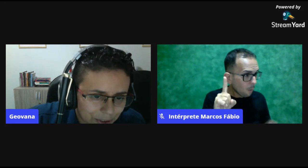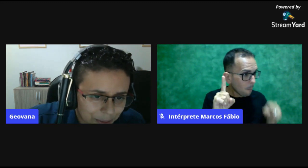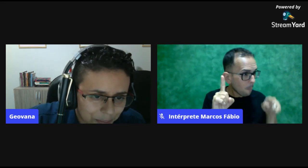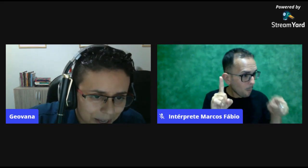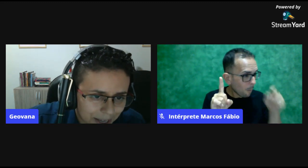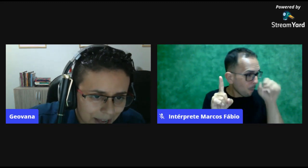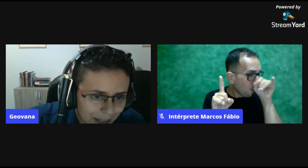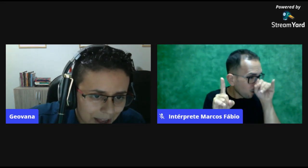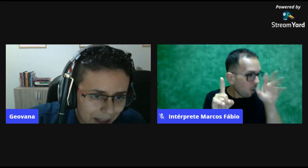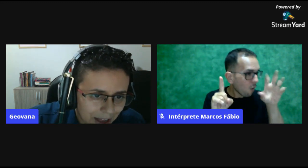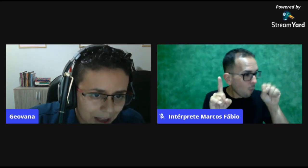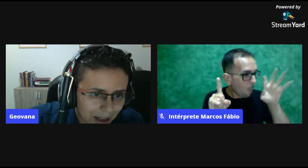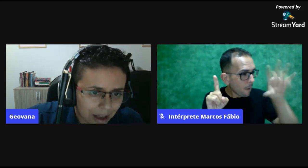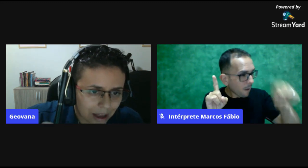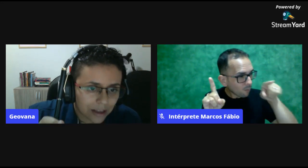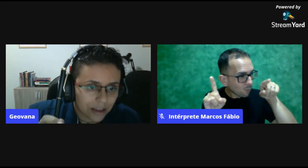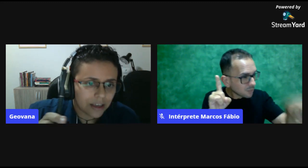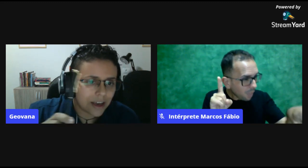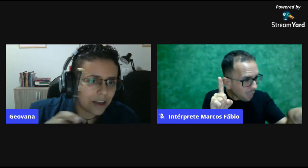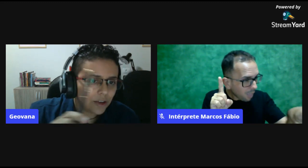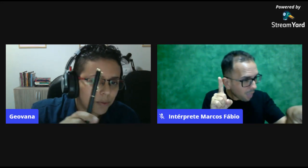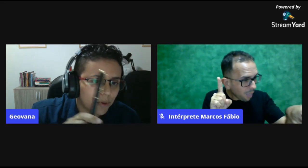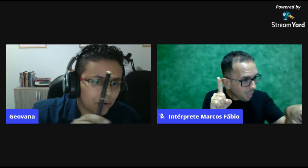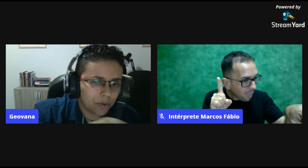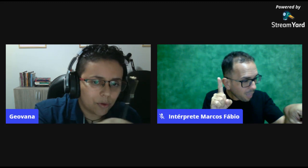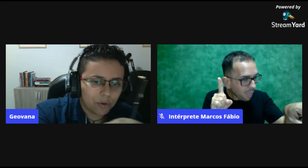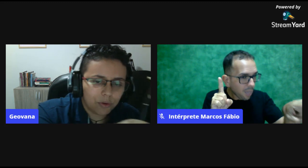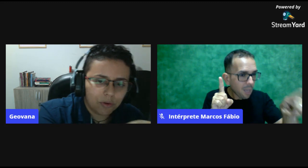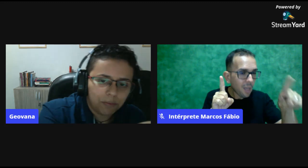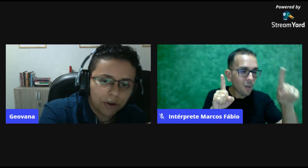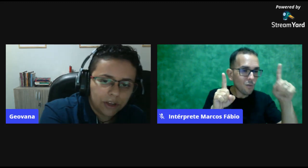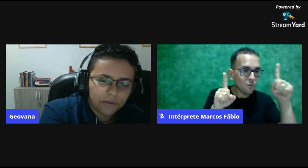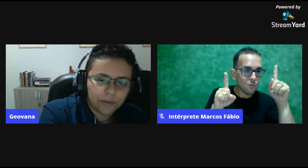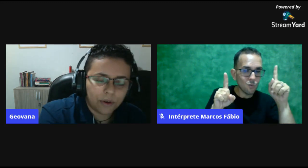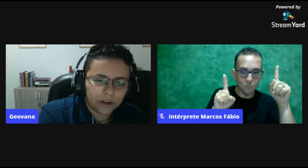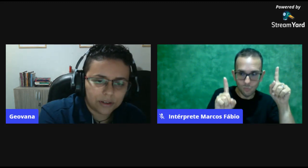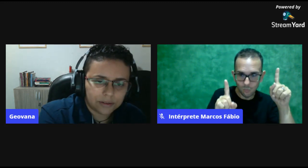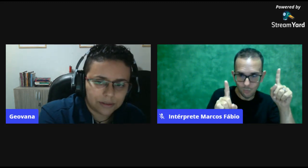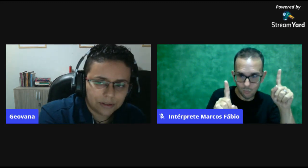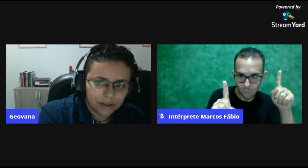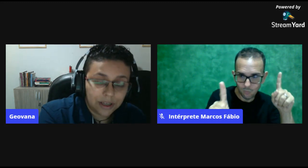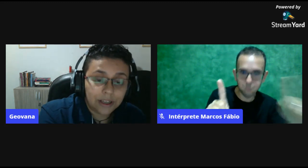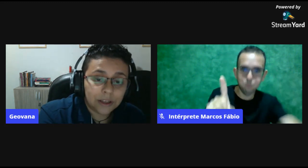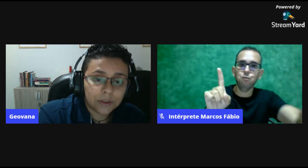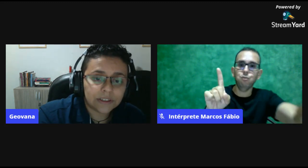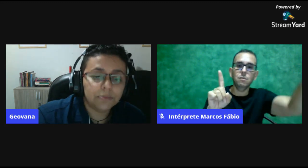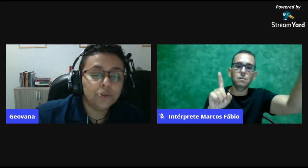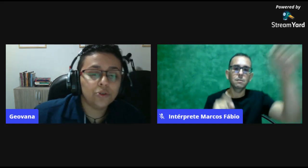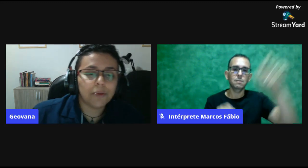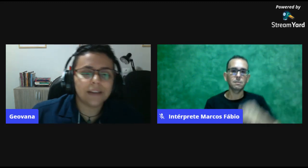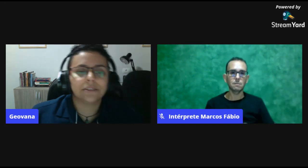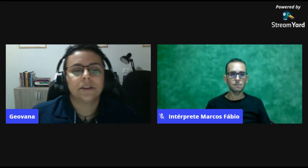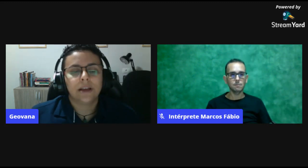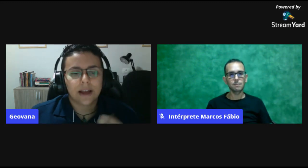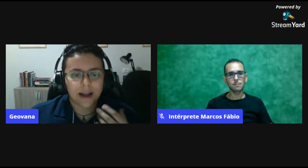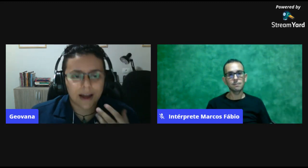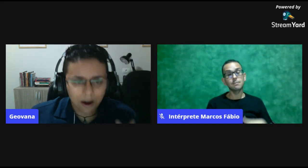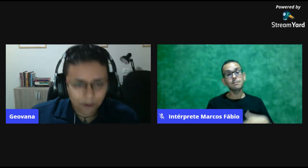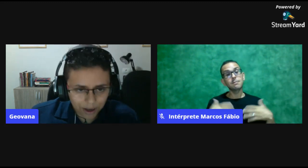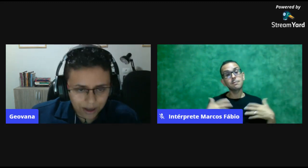porquinho, eu vou te pegar. E aí o porquinho foi embora. Então, assim, muito